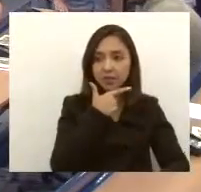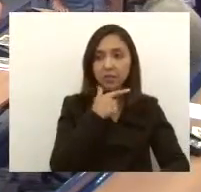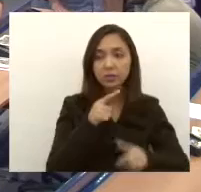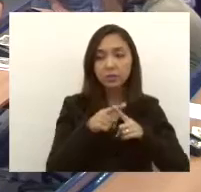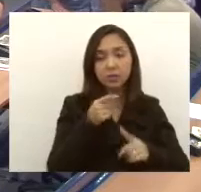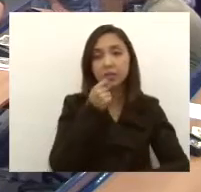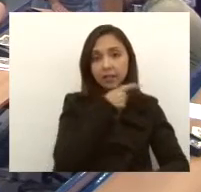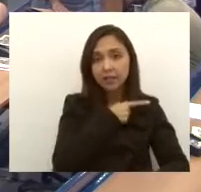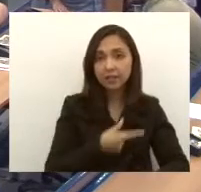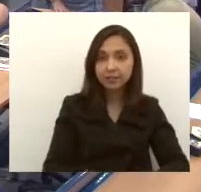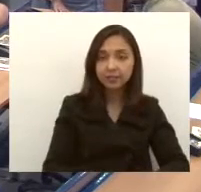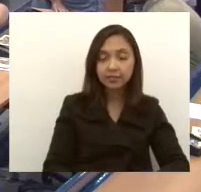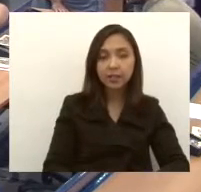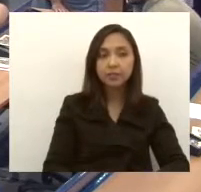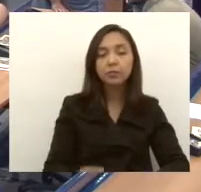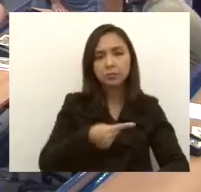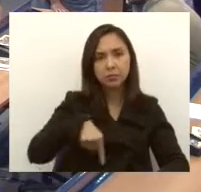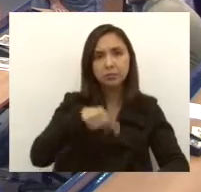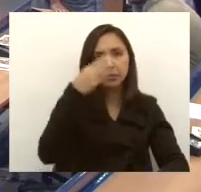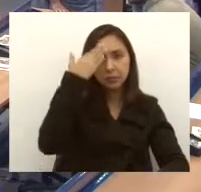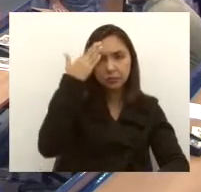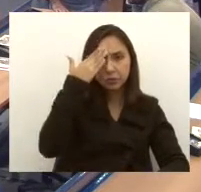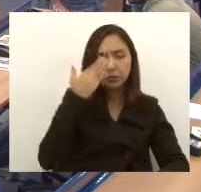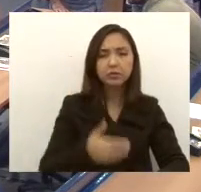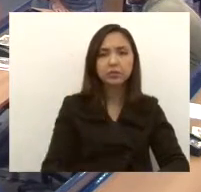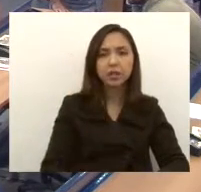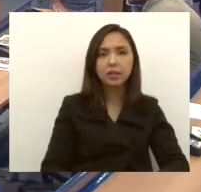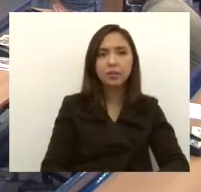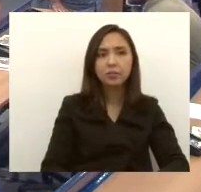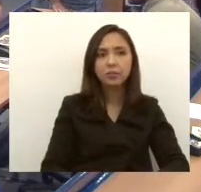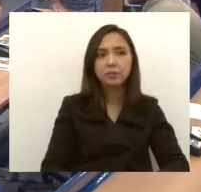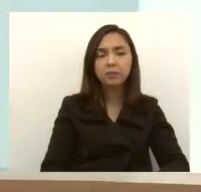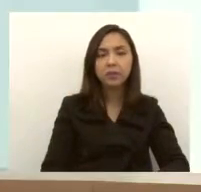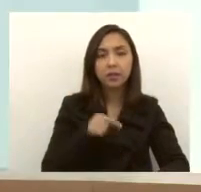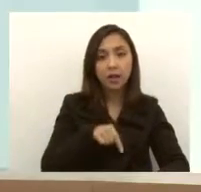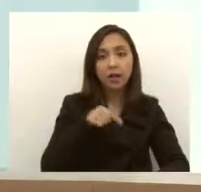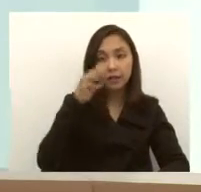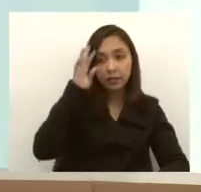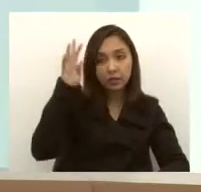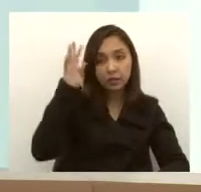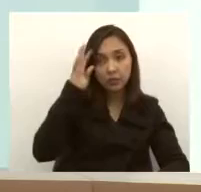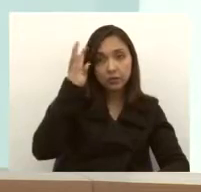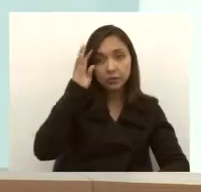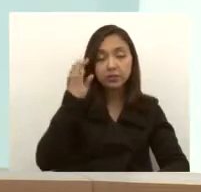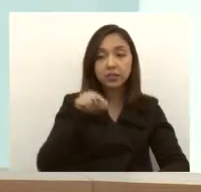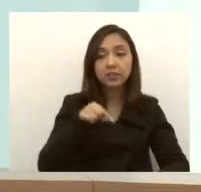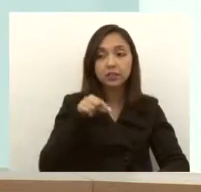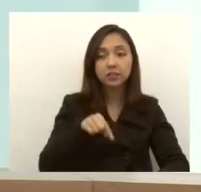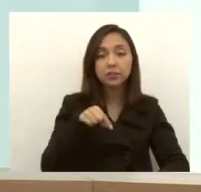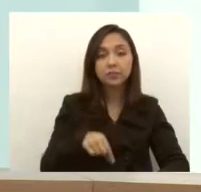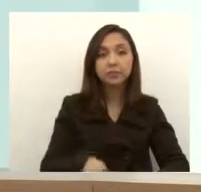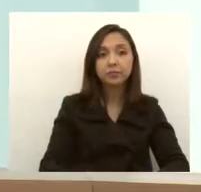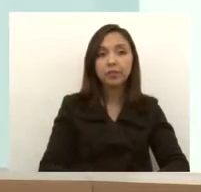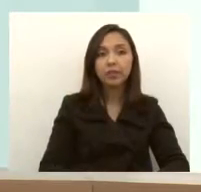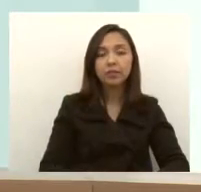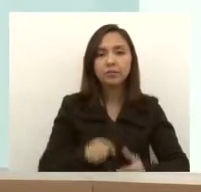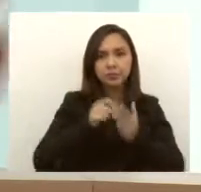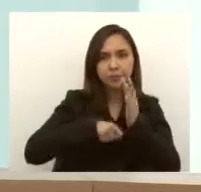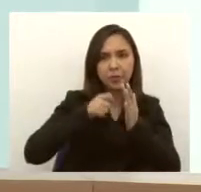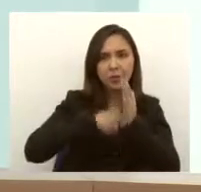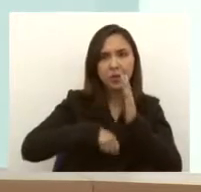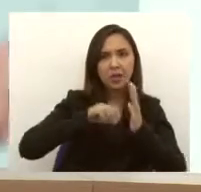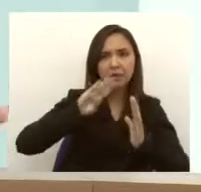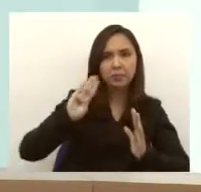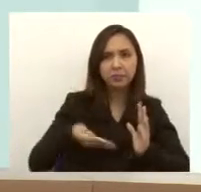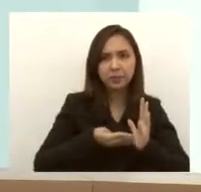cômico, pelos discursos. E nós sabemos, o vereador Pastor Barbosa, que a alucinação do Lula em explorar o pré-sal, aqueles contratos